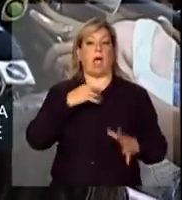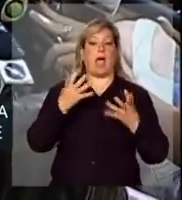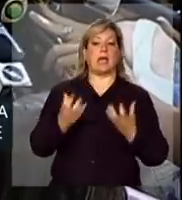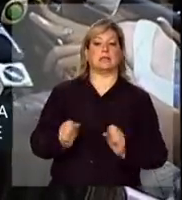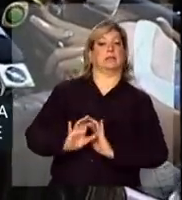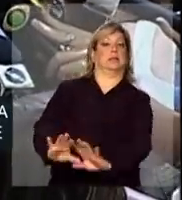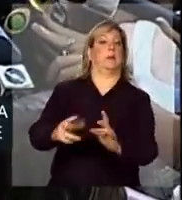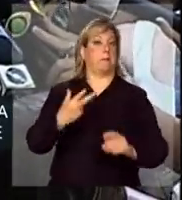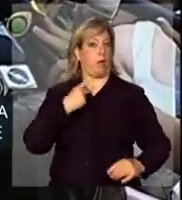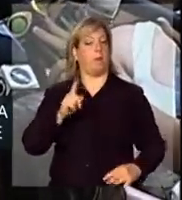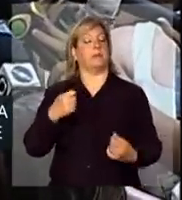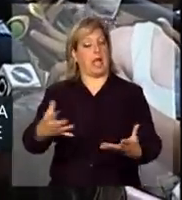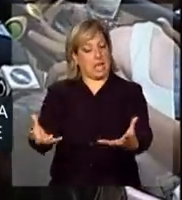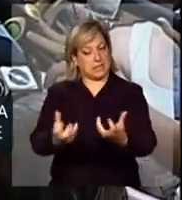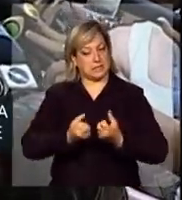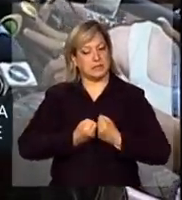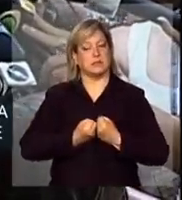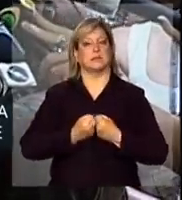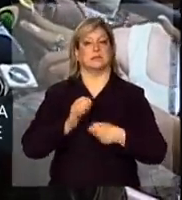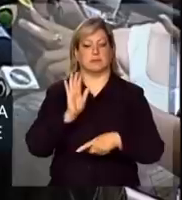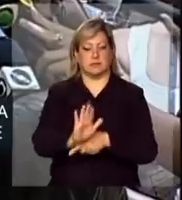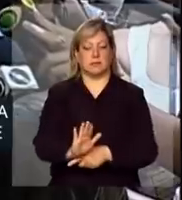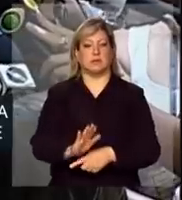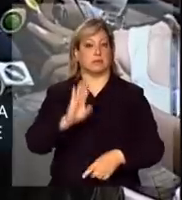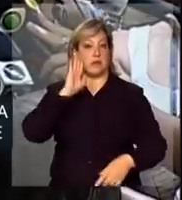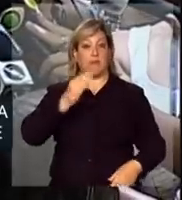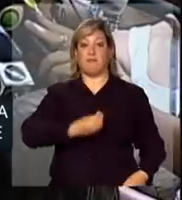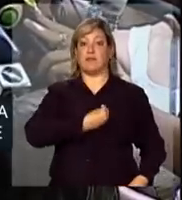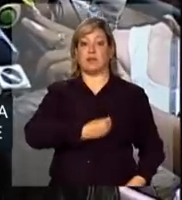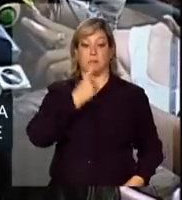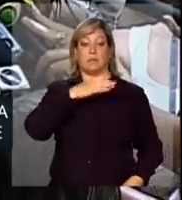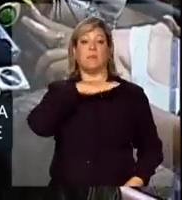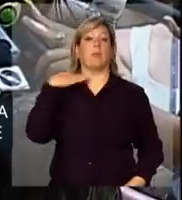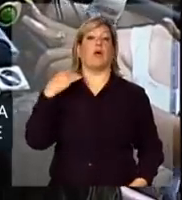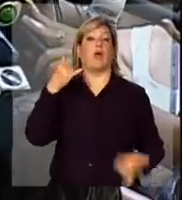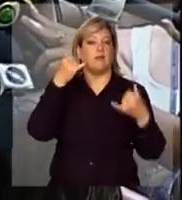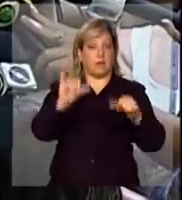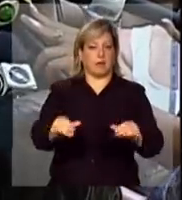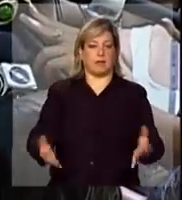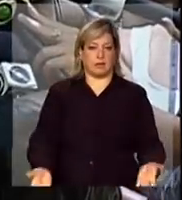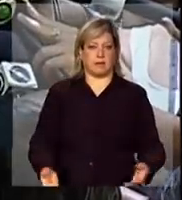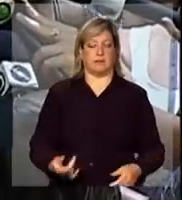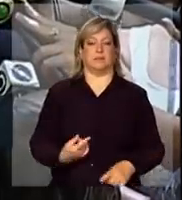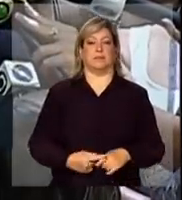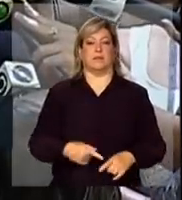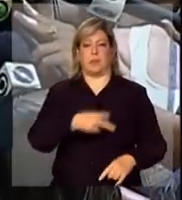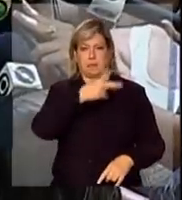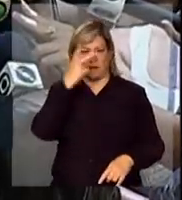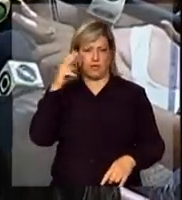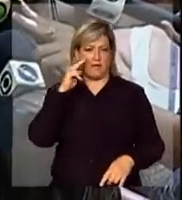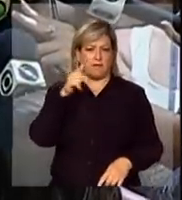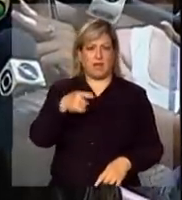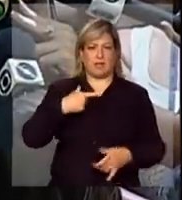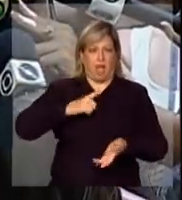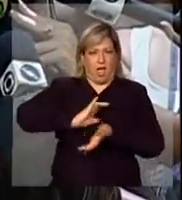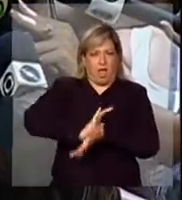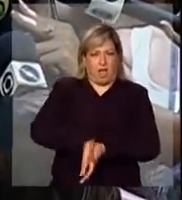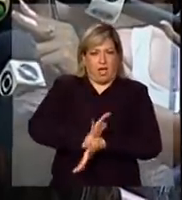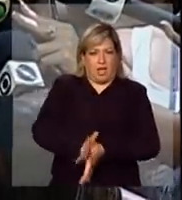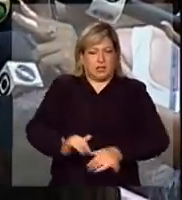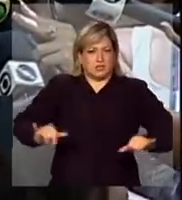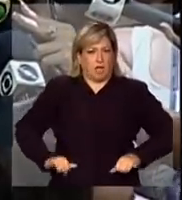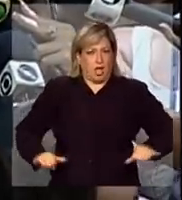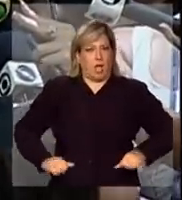de cobertura. E o que fazer se for negado? O usuário tem que acionar de imediato a ANS, né, para a ANS agir